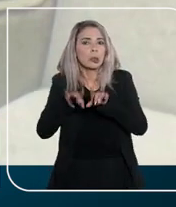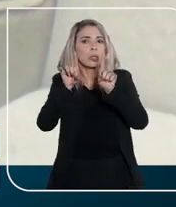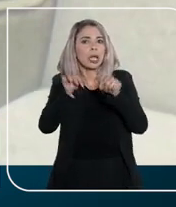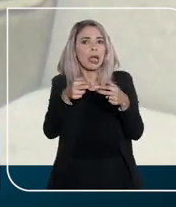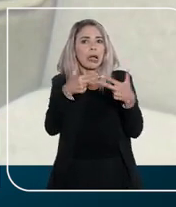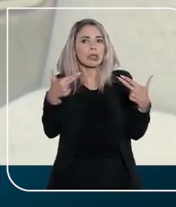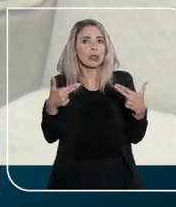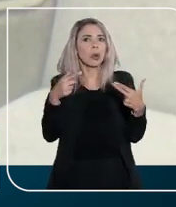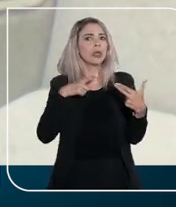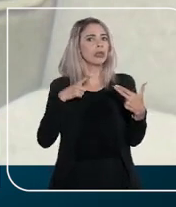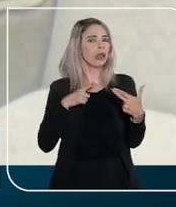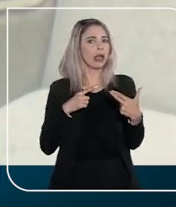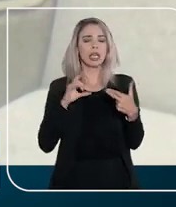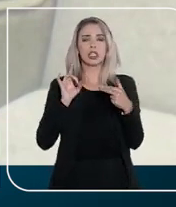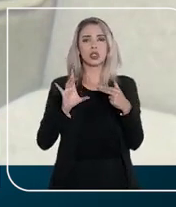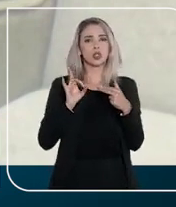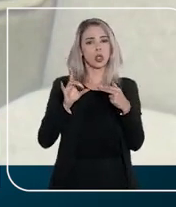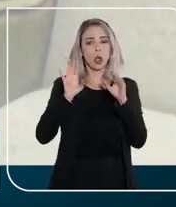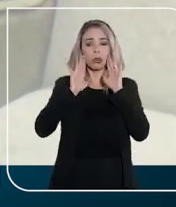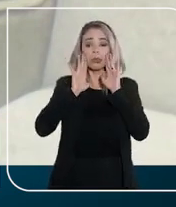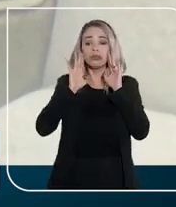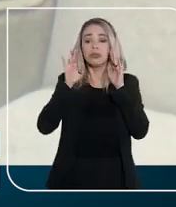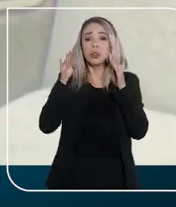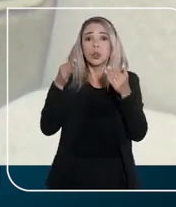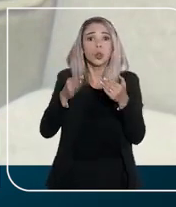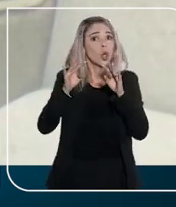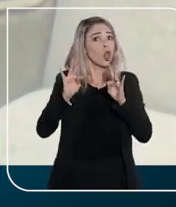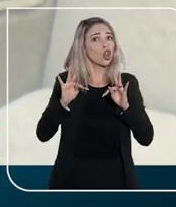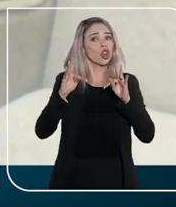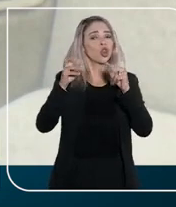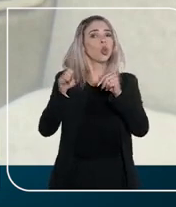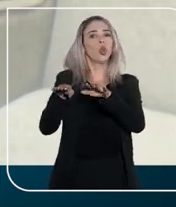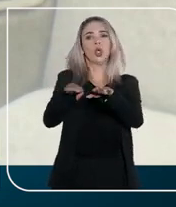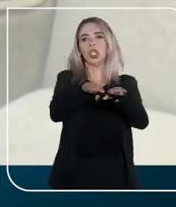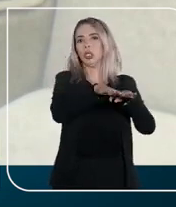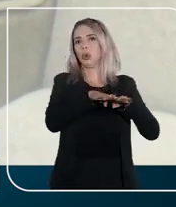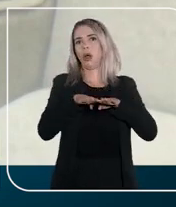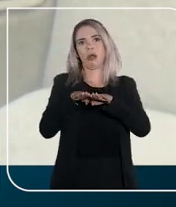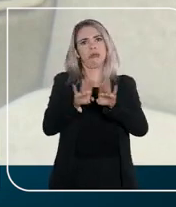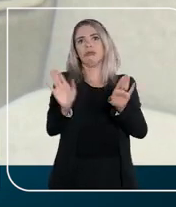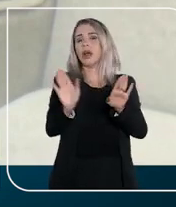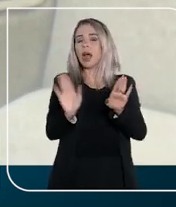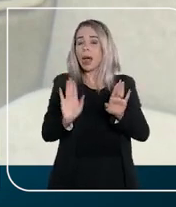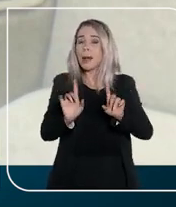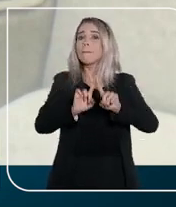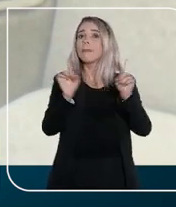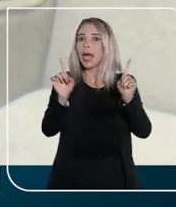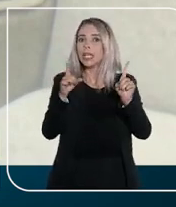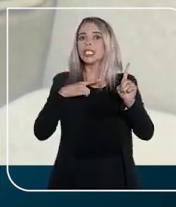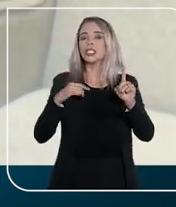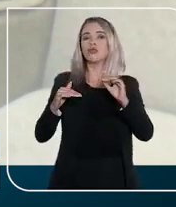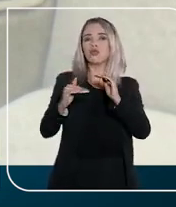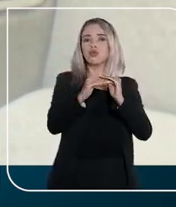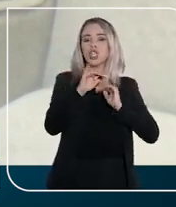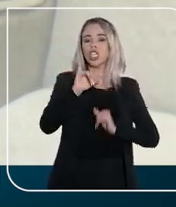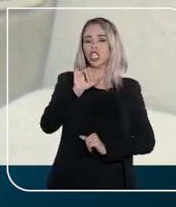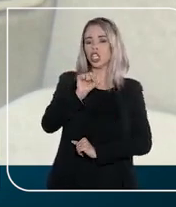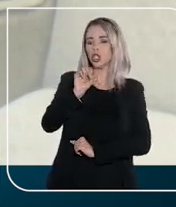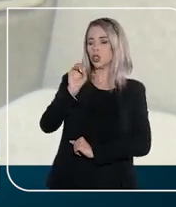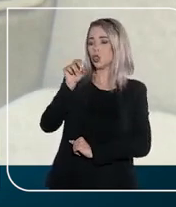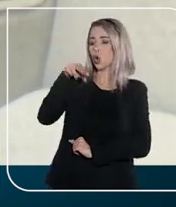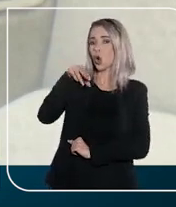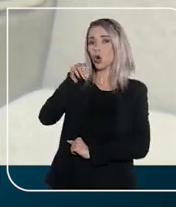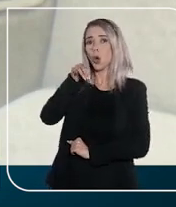que dependesse de um tratamento de absoluta igualdade, né? Quando, na verdade, a isonomia pressupõe um